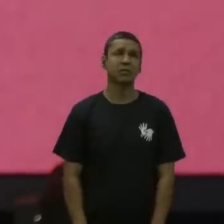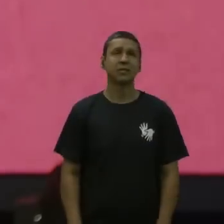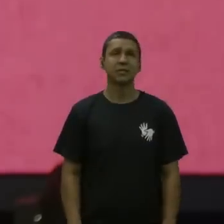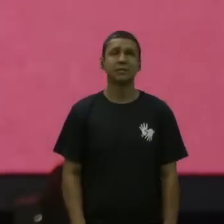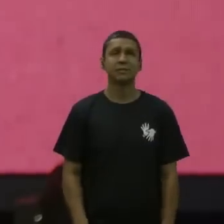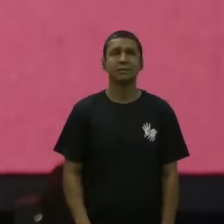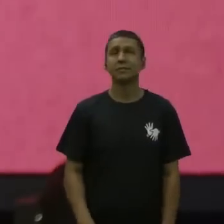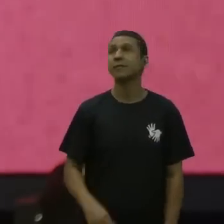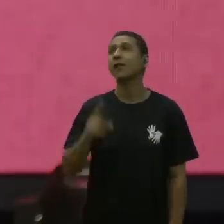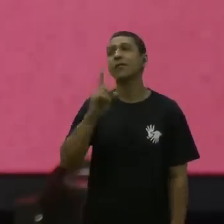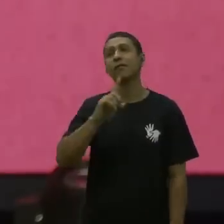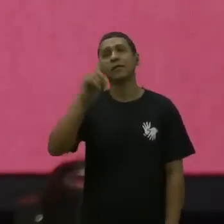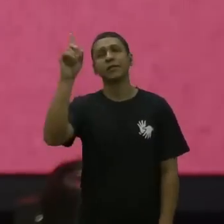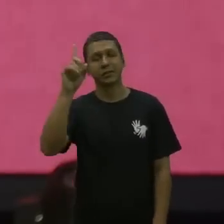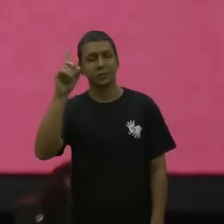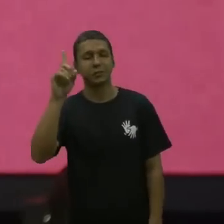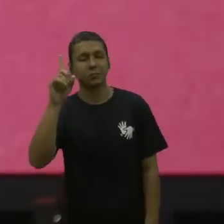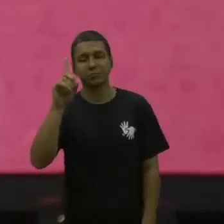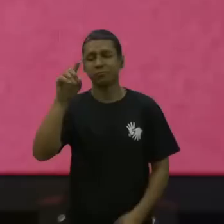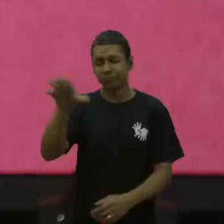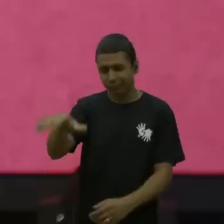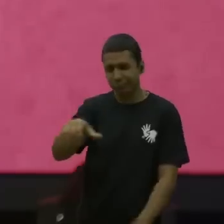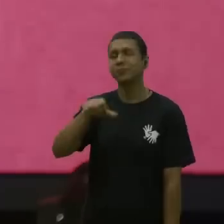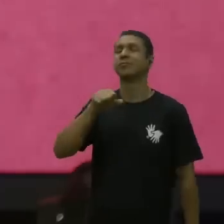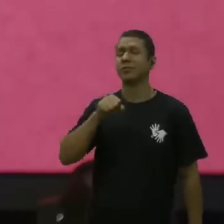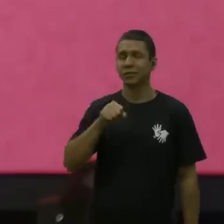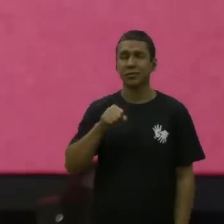Foi a boa mão de Deus que te trouxe,